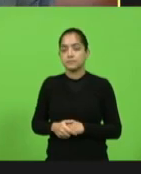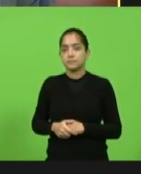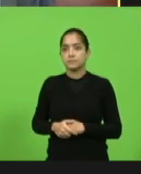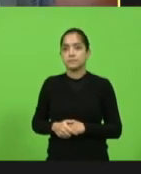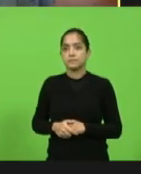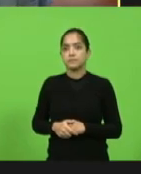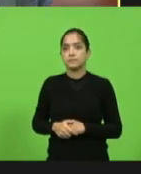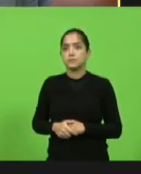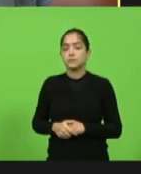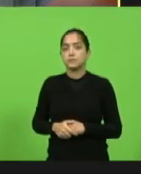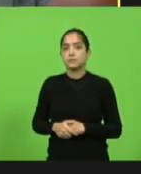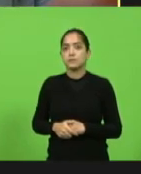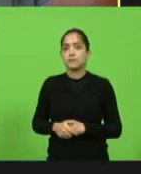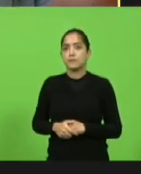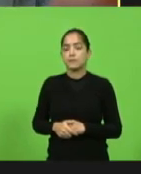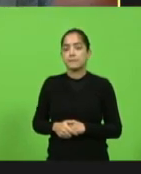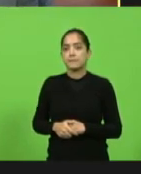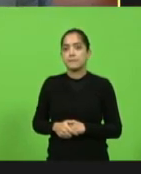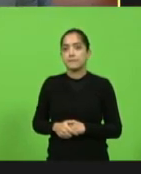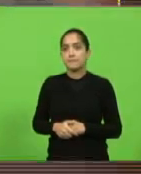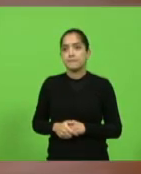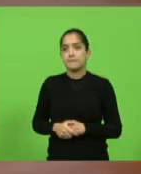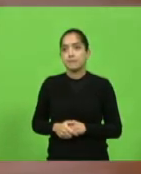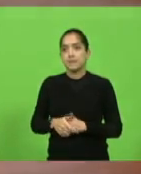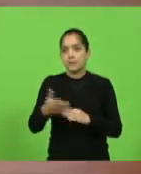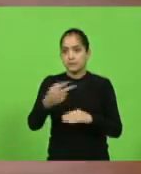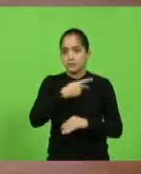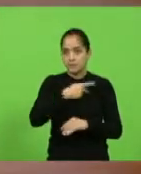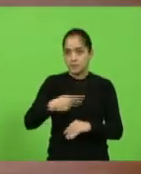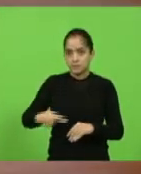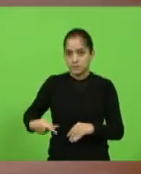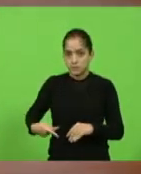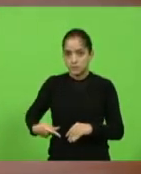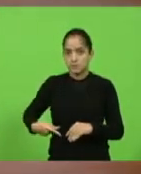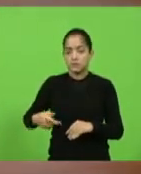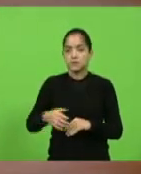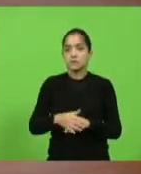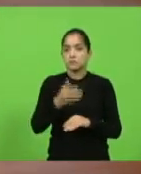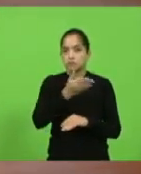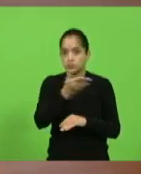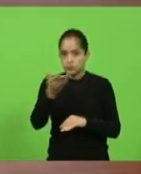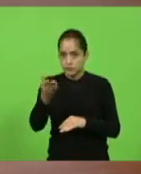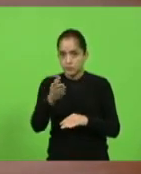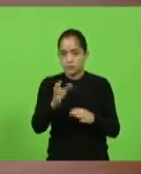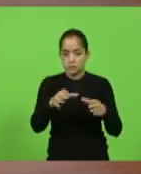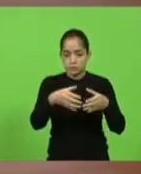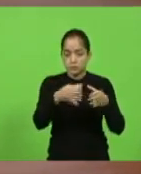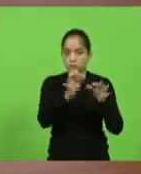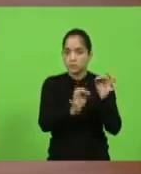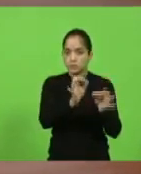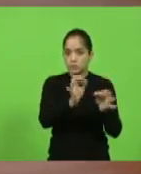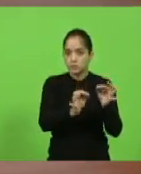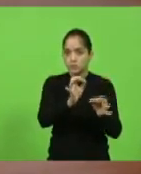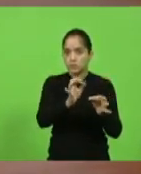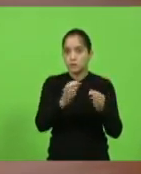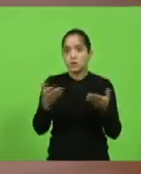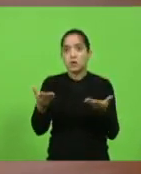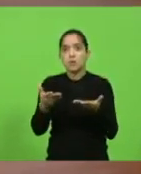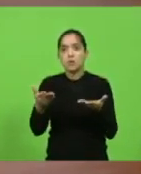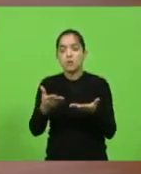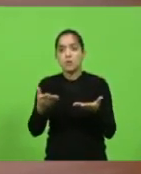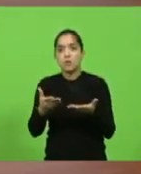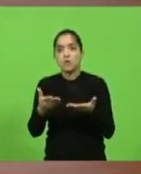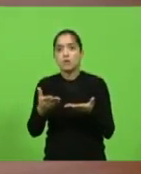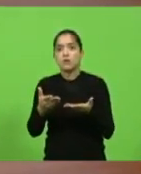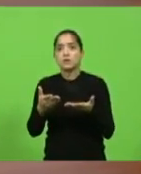vontade. Obrigado. Excelentíssimo presidente, excelentíssimos julgadores, eu sou obrigado aqui a contestar